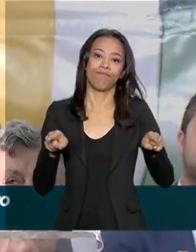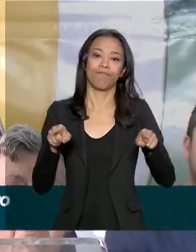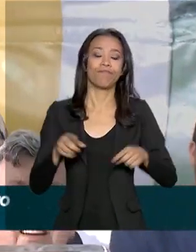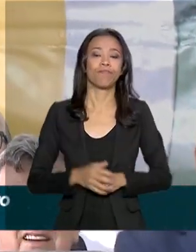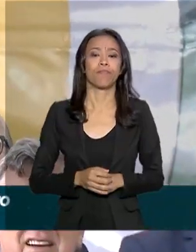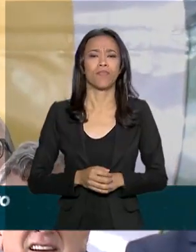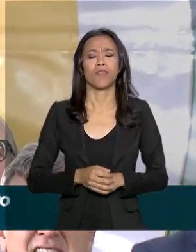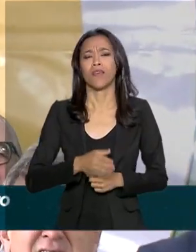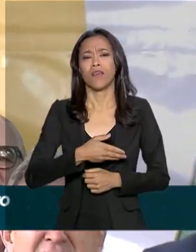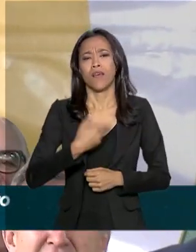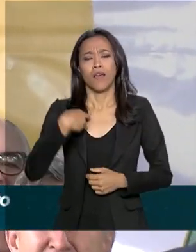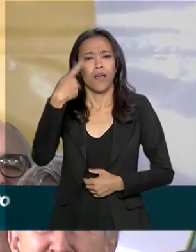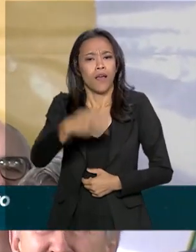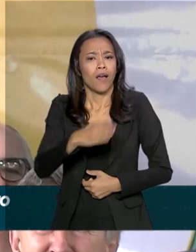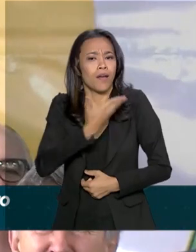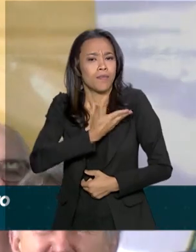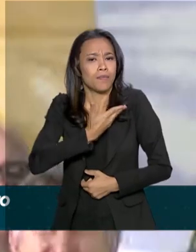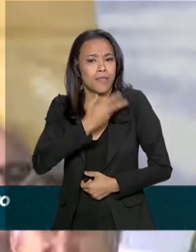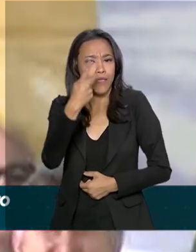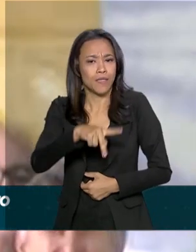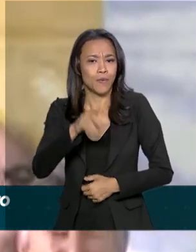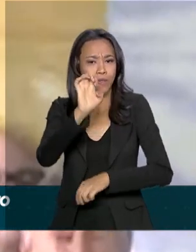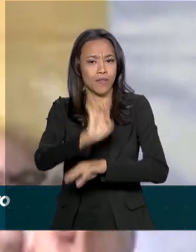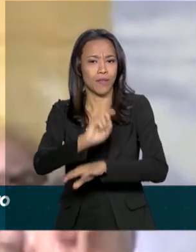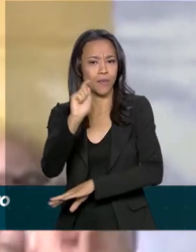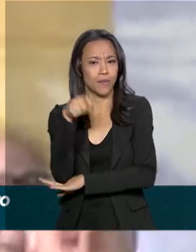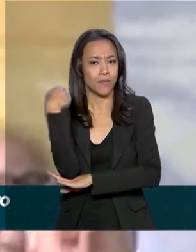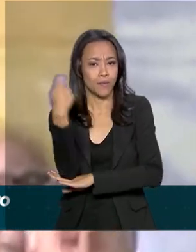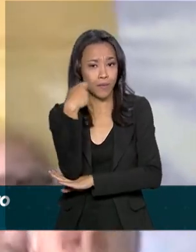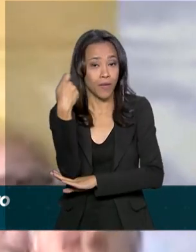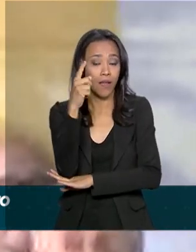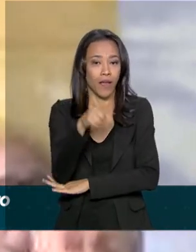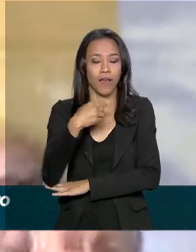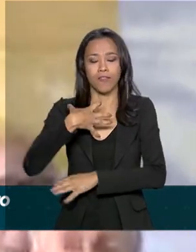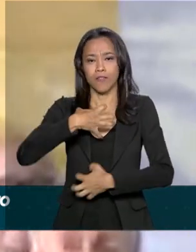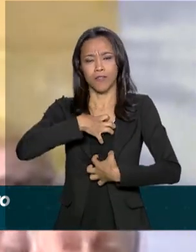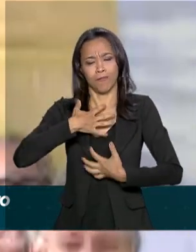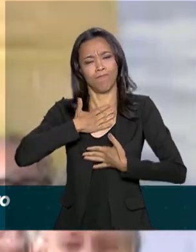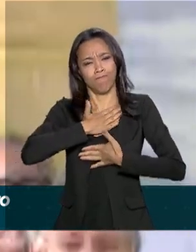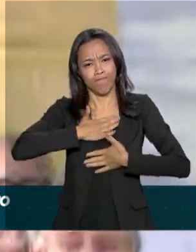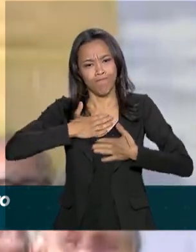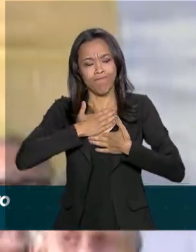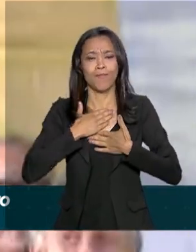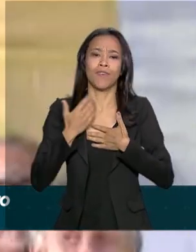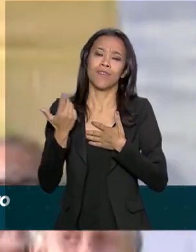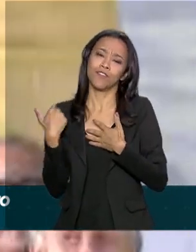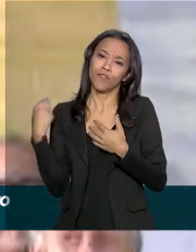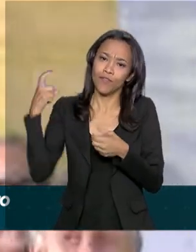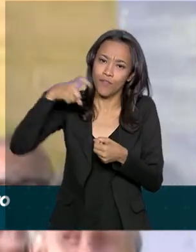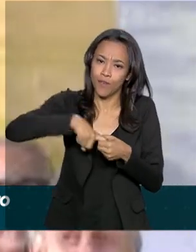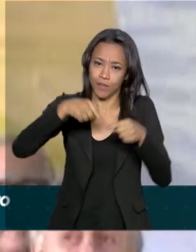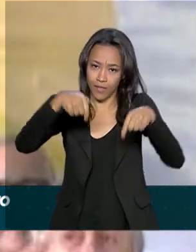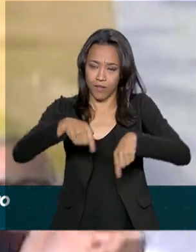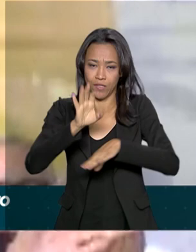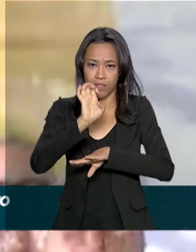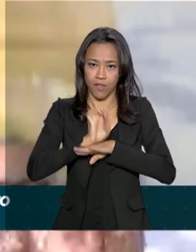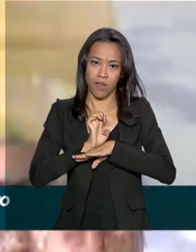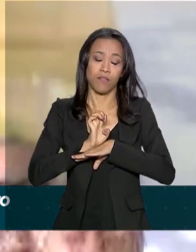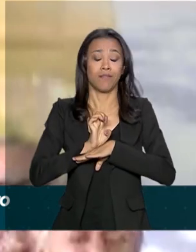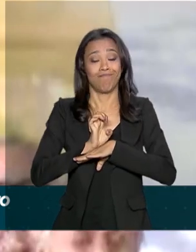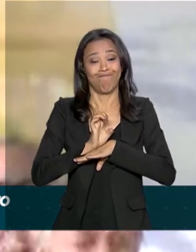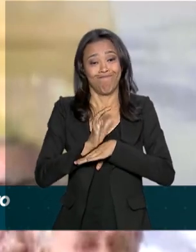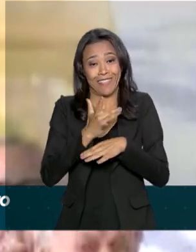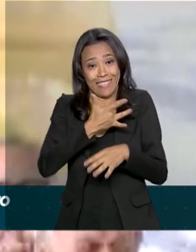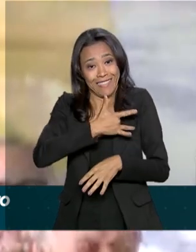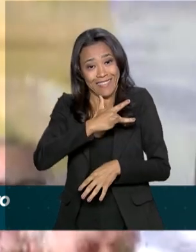Meus amigos do Rio Grande do Sul, é uma satisfação e muito grande voltar a esse estado. Pena que eu não